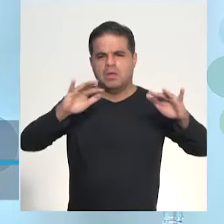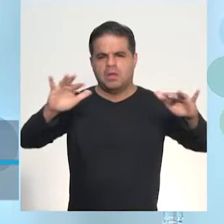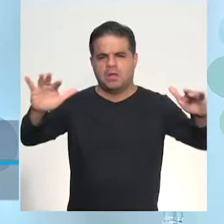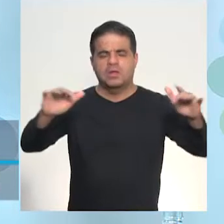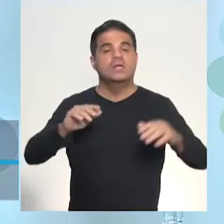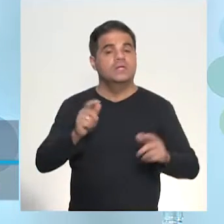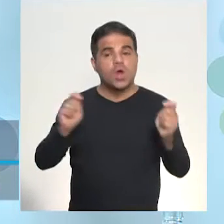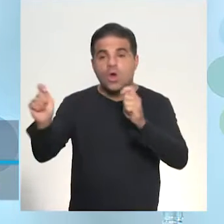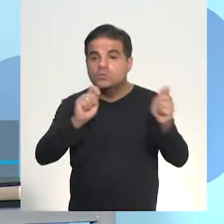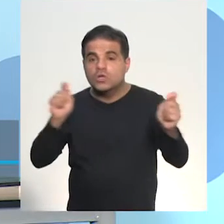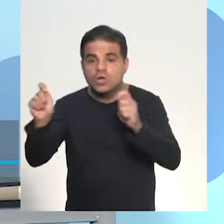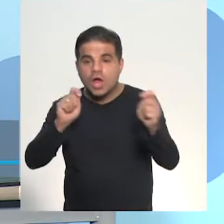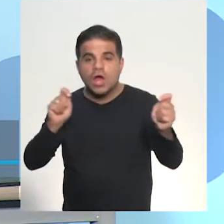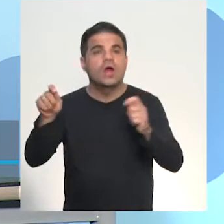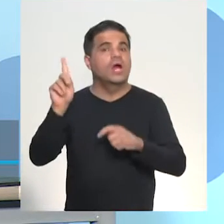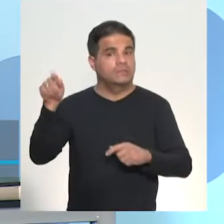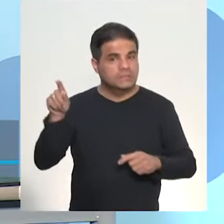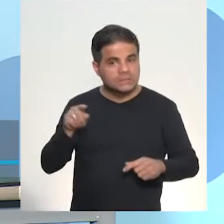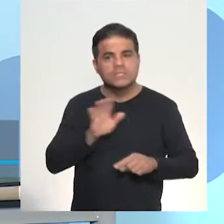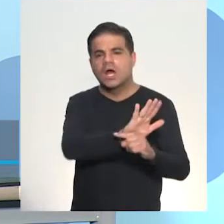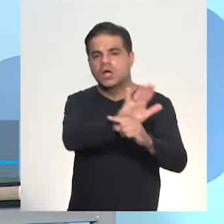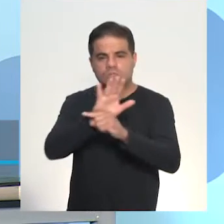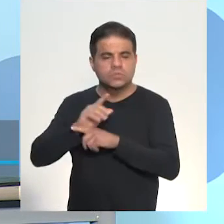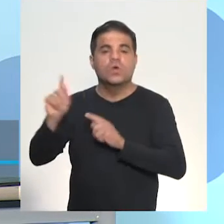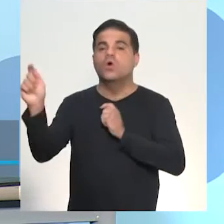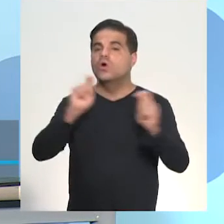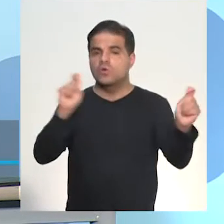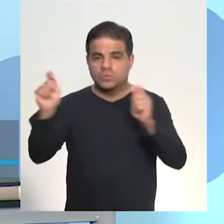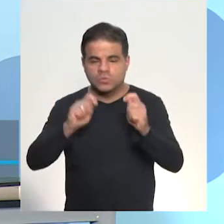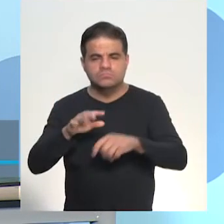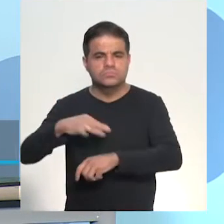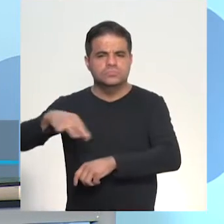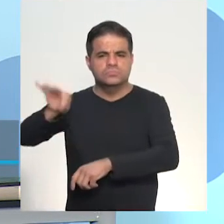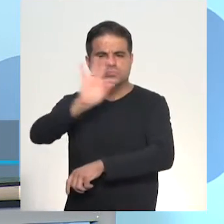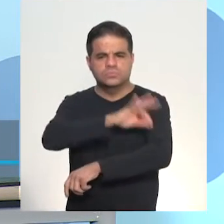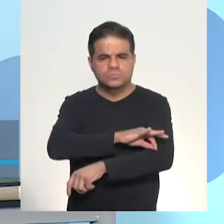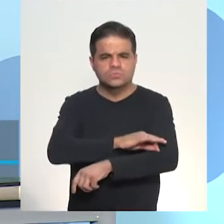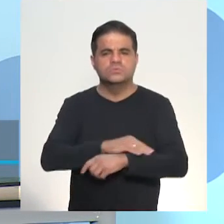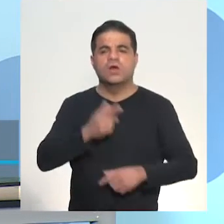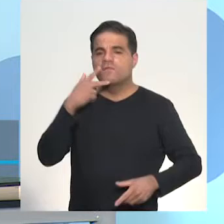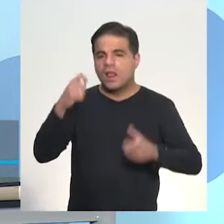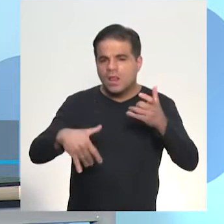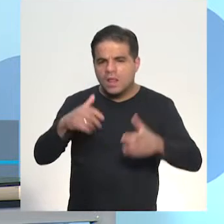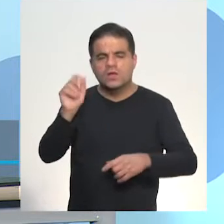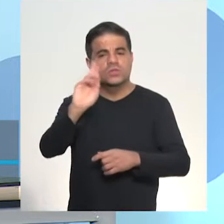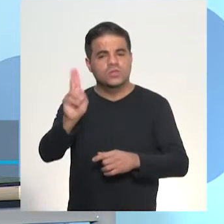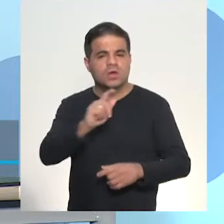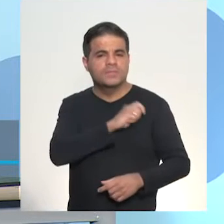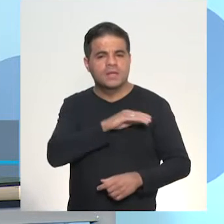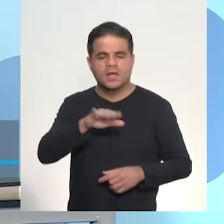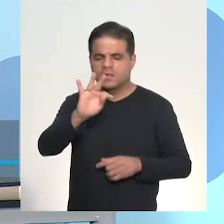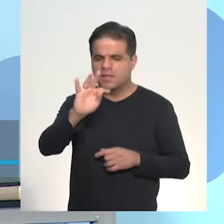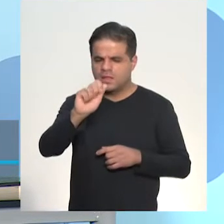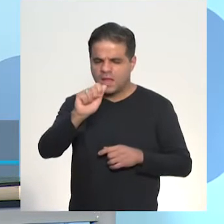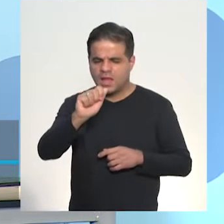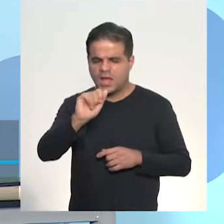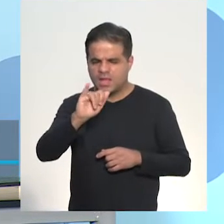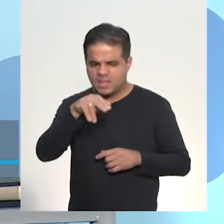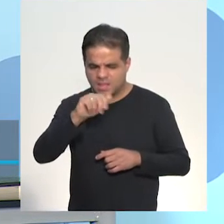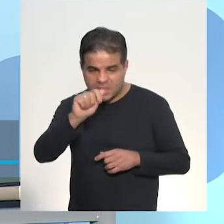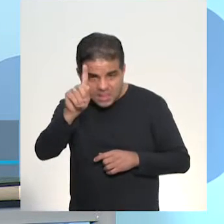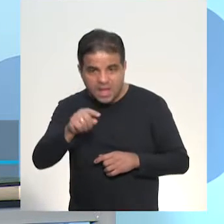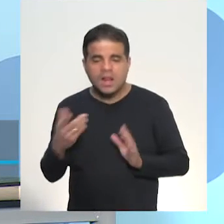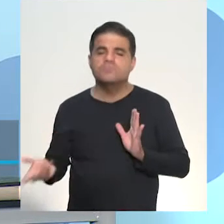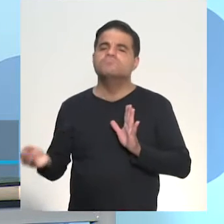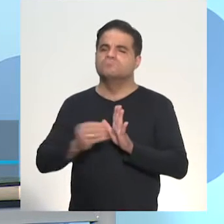vi Controle aqui. populacional de insetos. Olha, Muito muitas bom. participações boas. Aqui, ó, falar o nomezinho aqui da aluninha Tainá, que é da Propriscila,